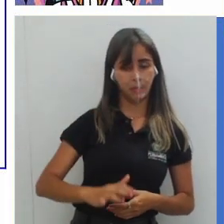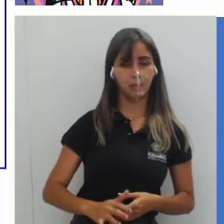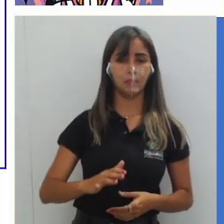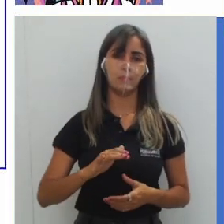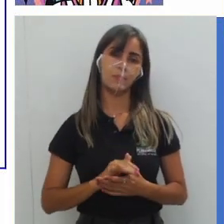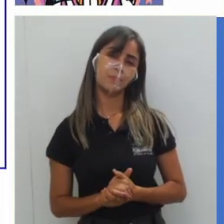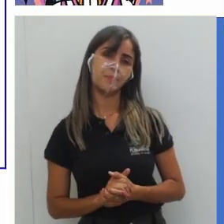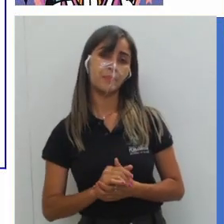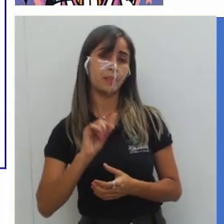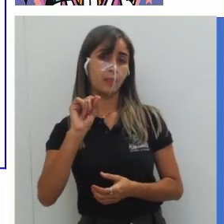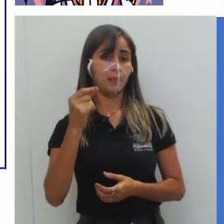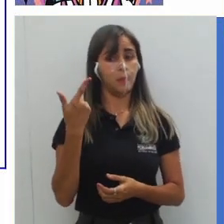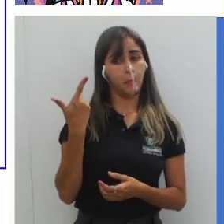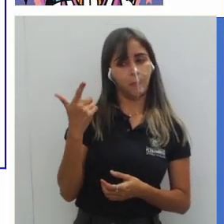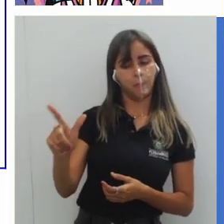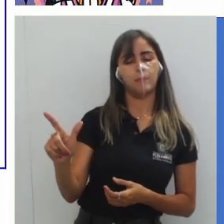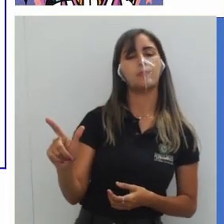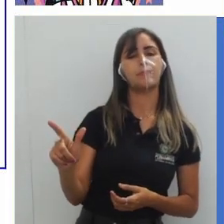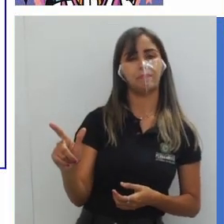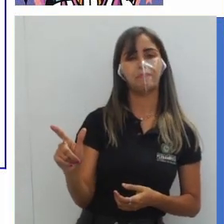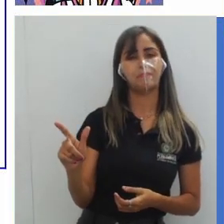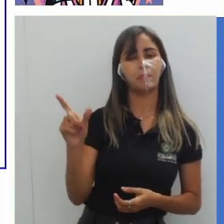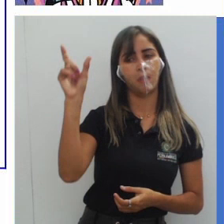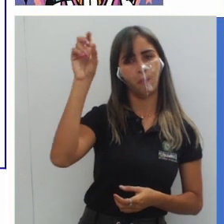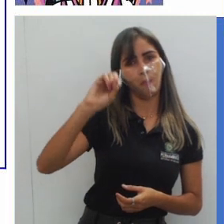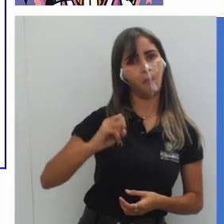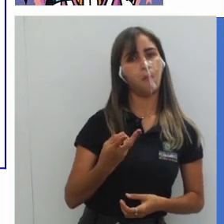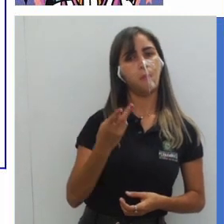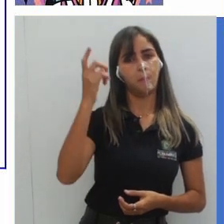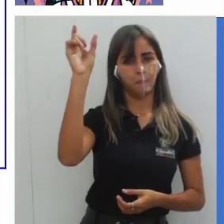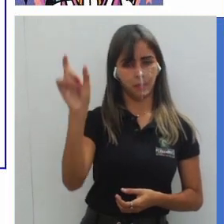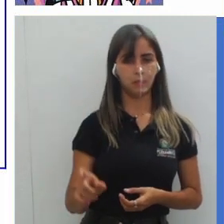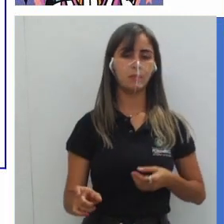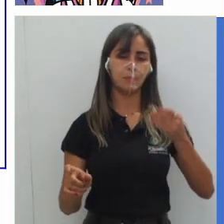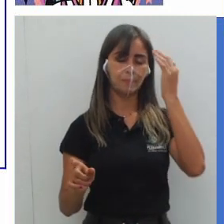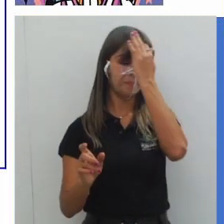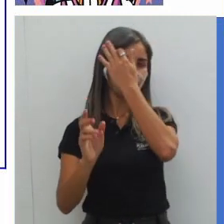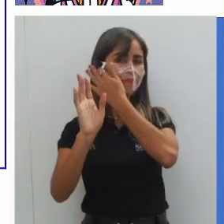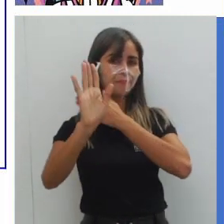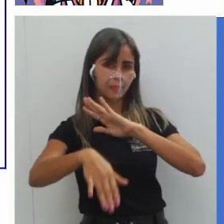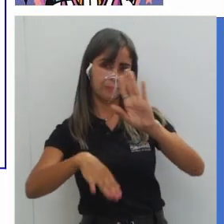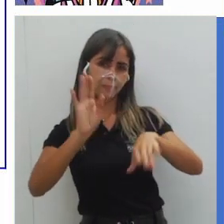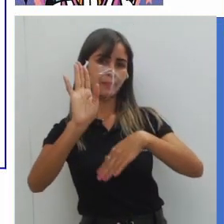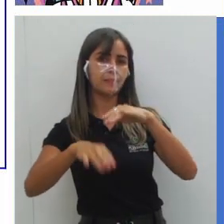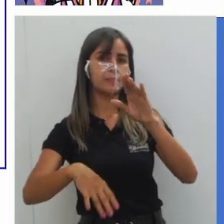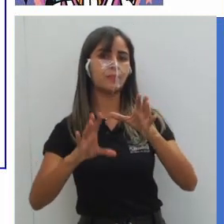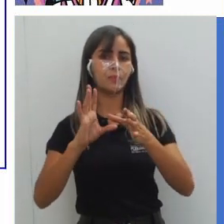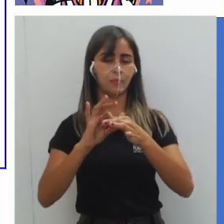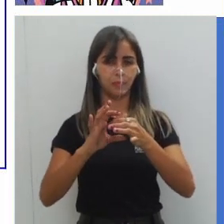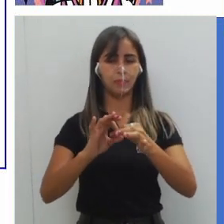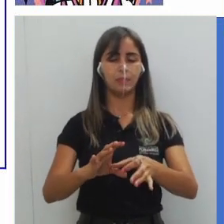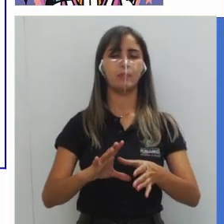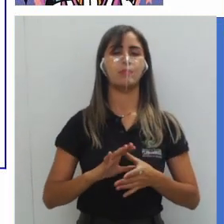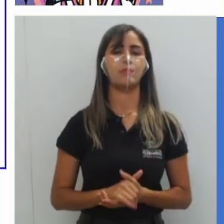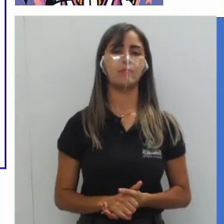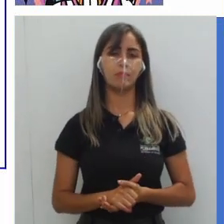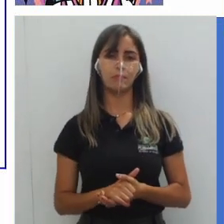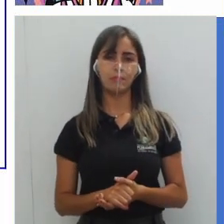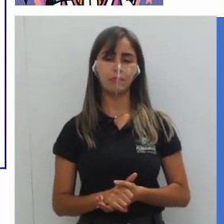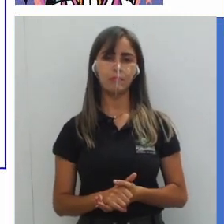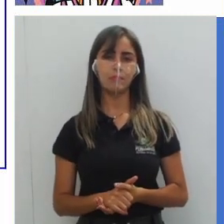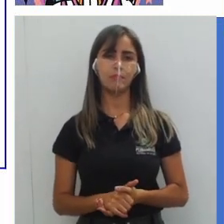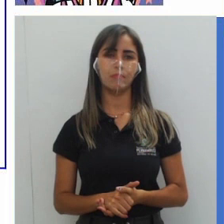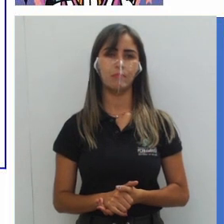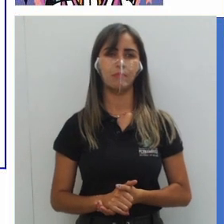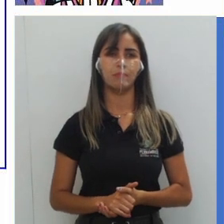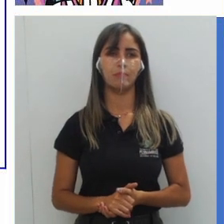mais barato que um outro produto ou pessoa, dependendo do contexto. A gente tem